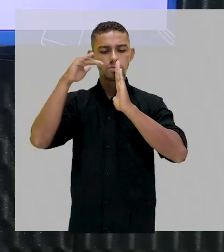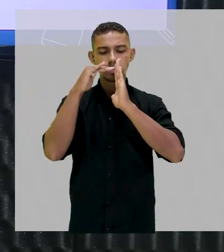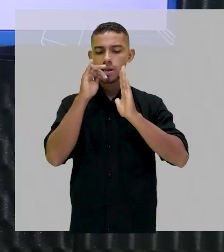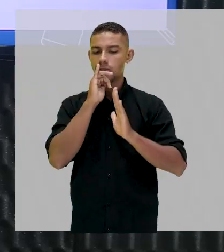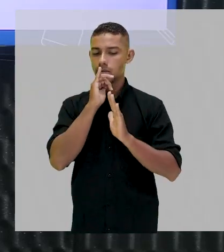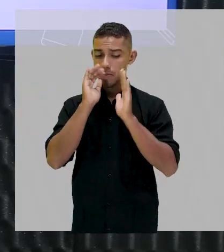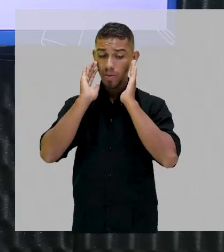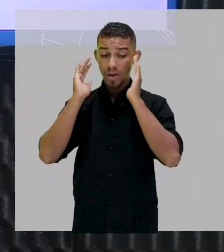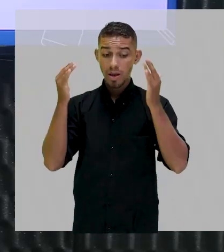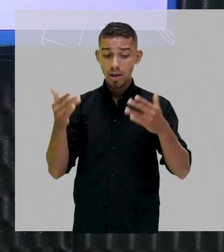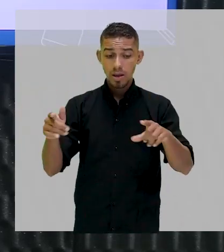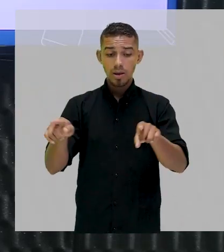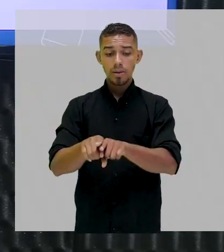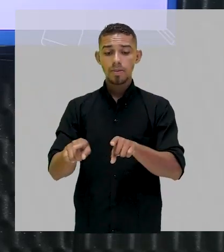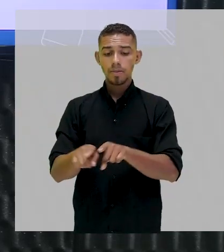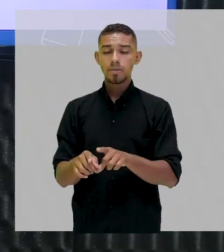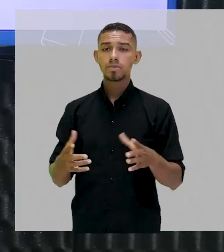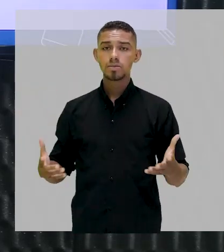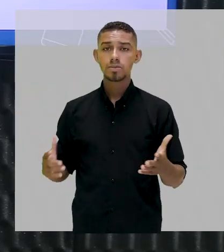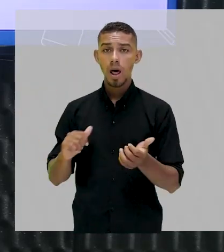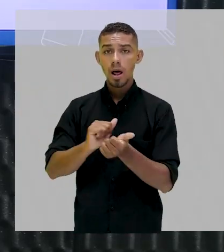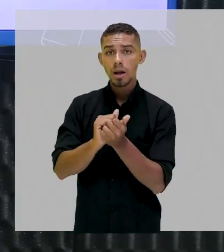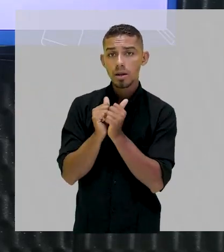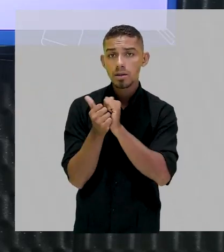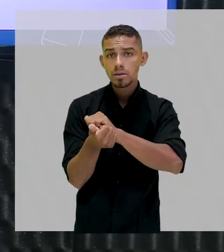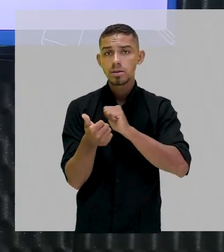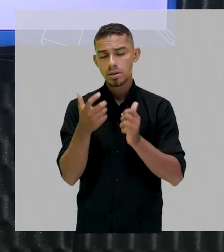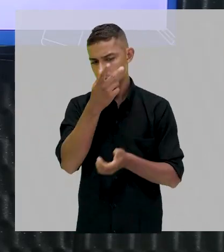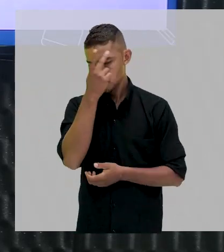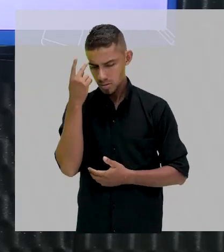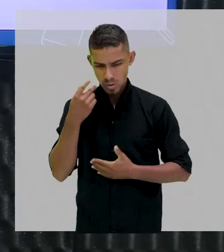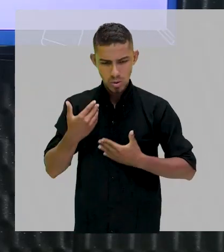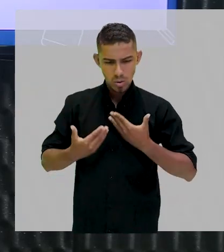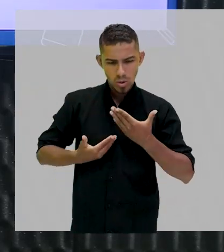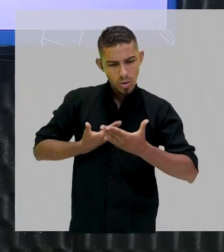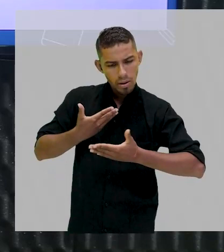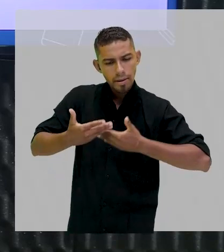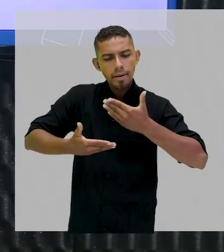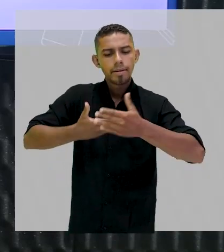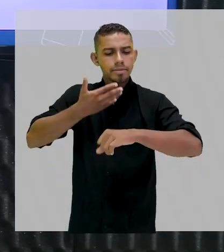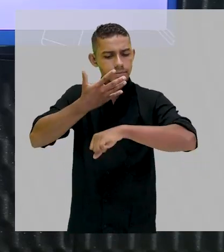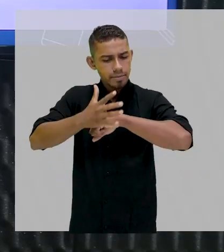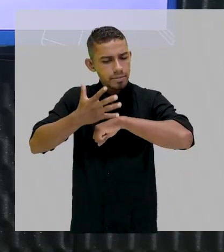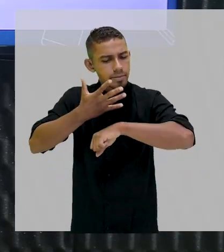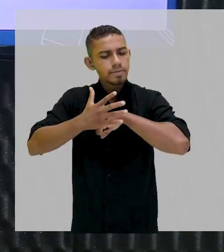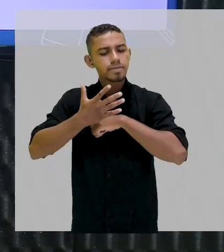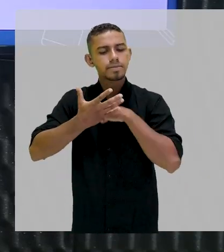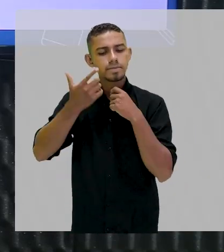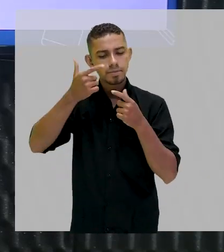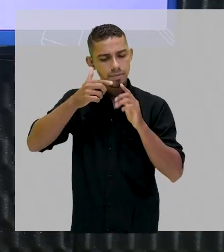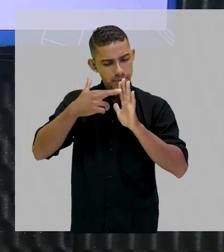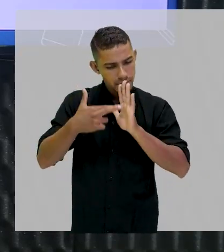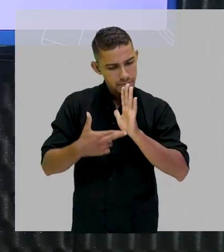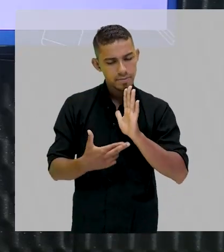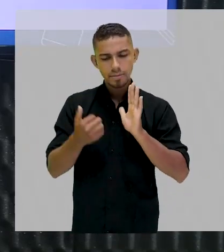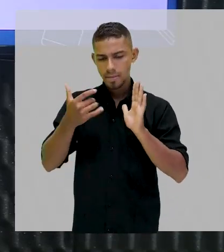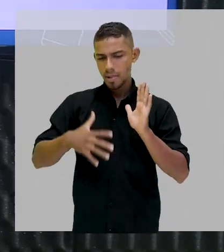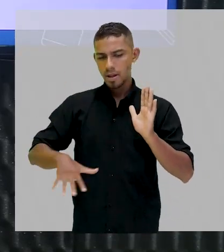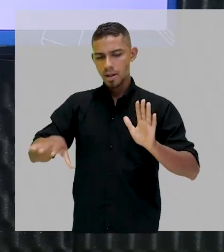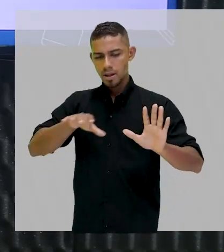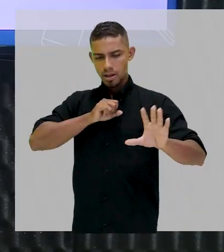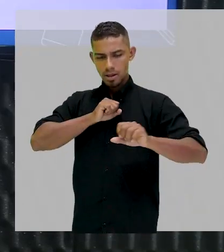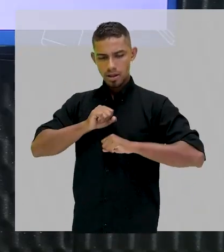no princípio da adaptação. O indivíduo, quando ele começa a treinar, fazer aquilo de forma regular, o corpo vai adaptando